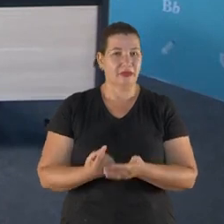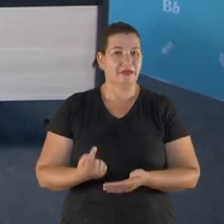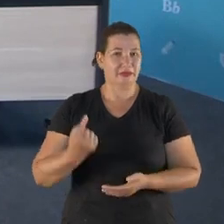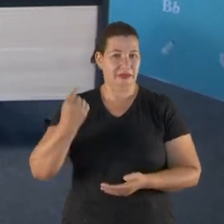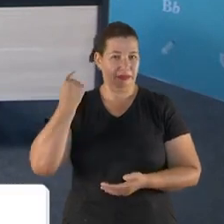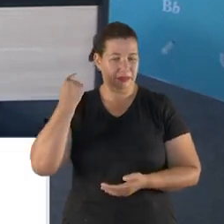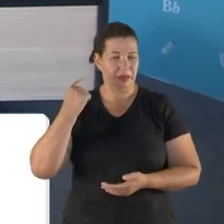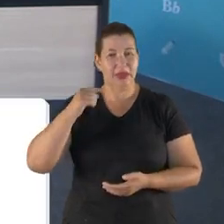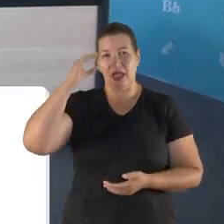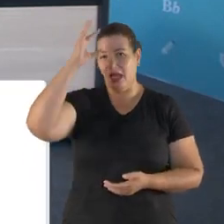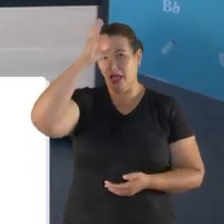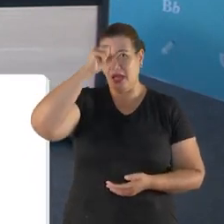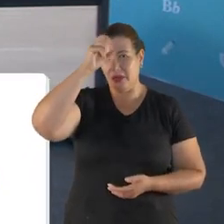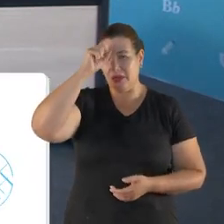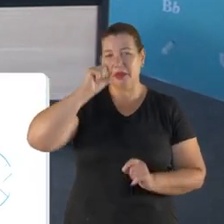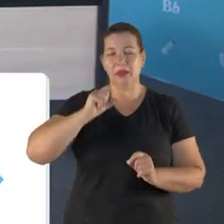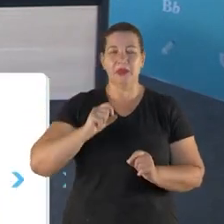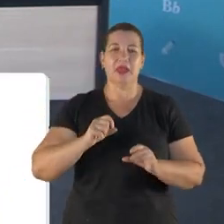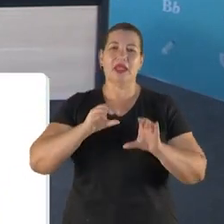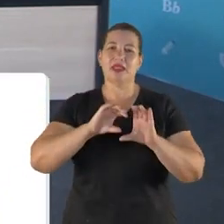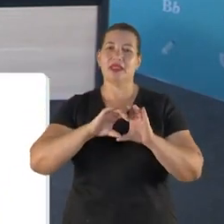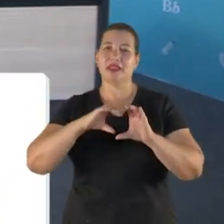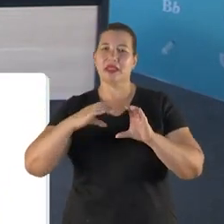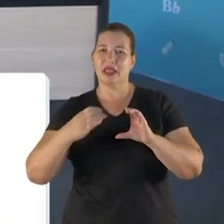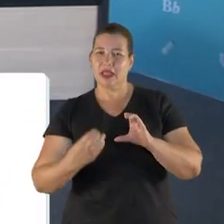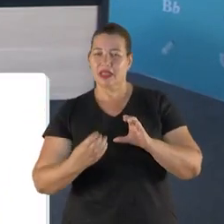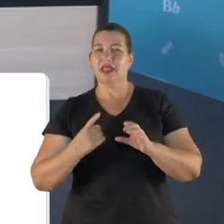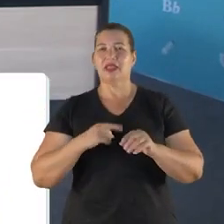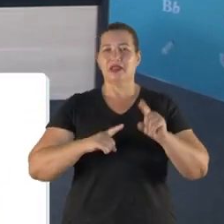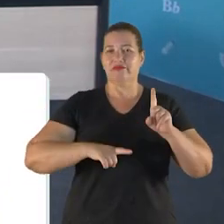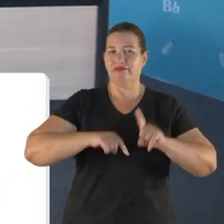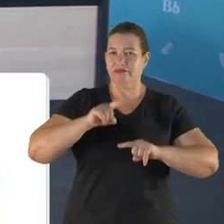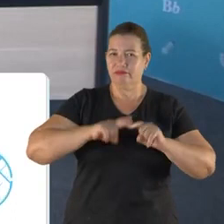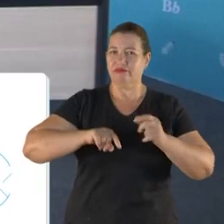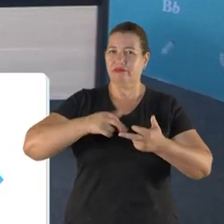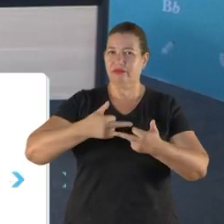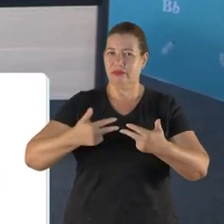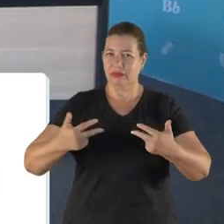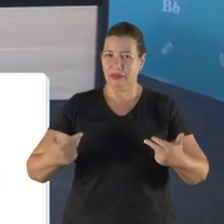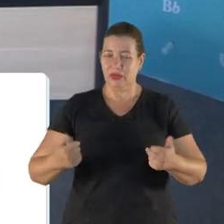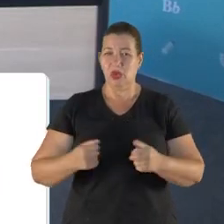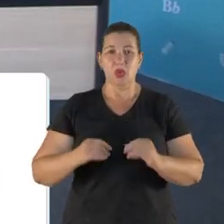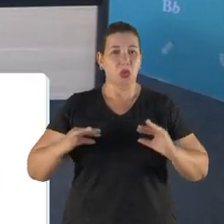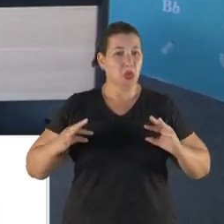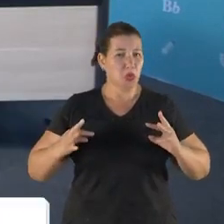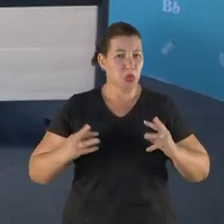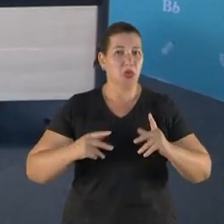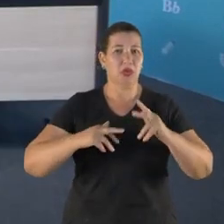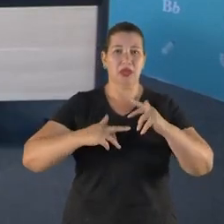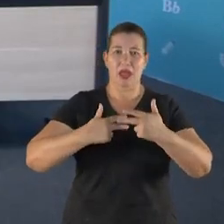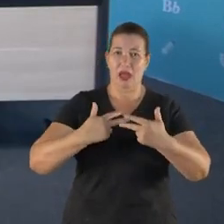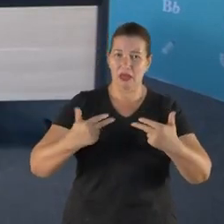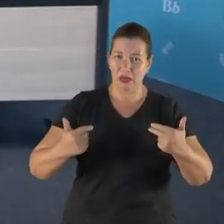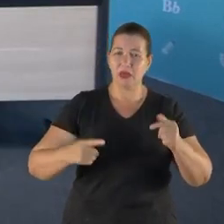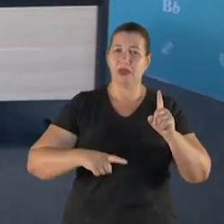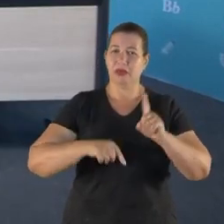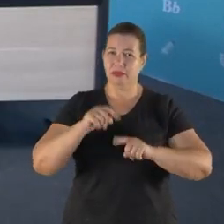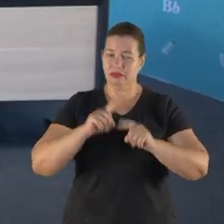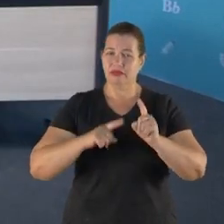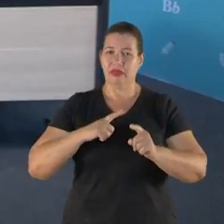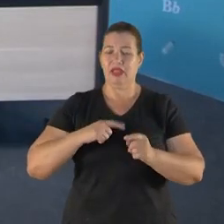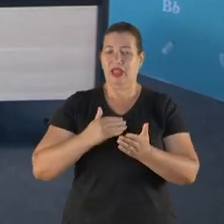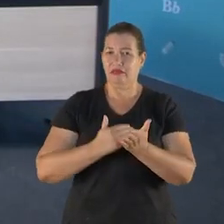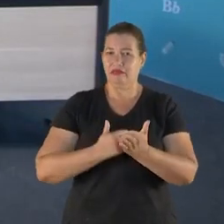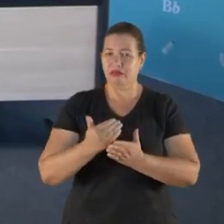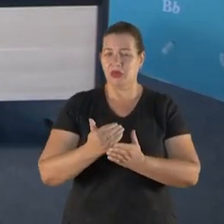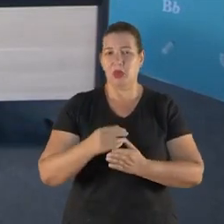Na aula passada, entendemos o que são as propriedades dos materiais e que todos os objetos têm